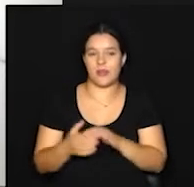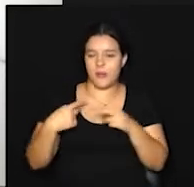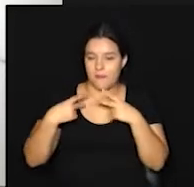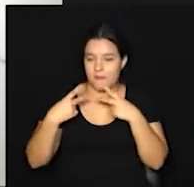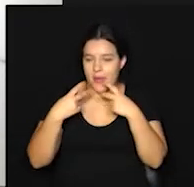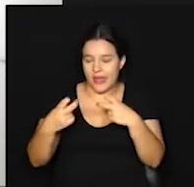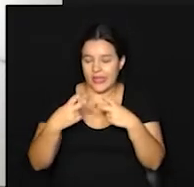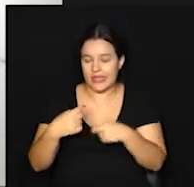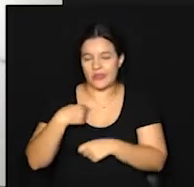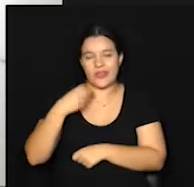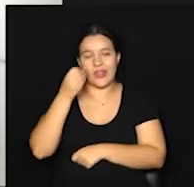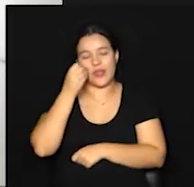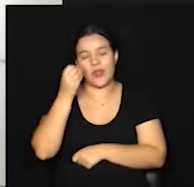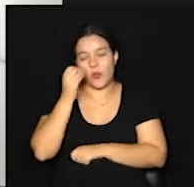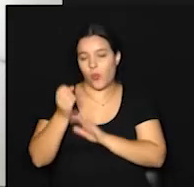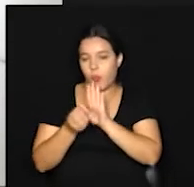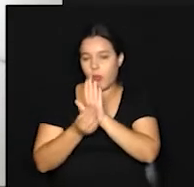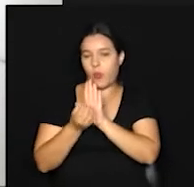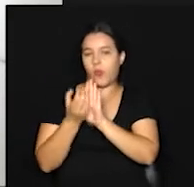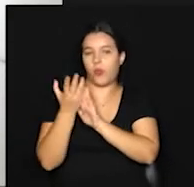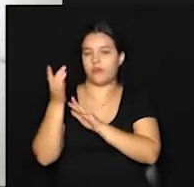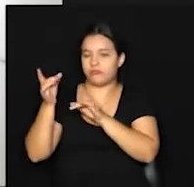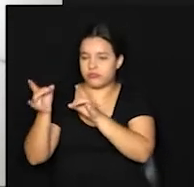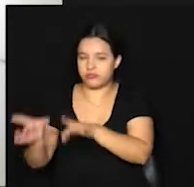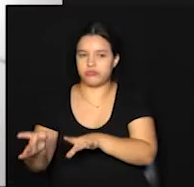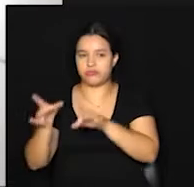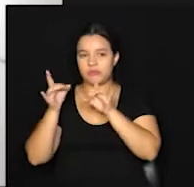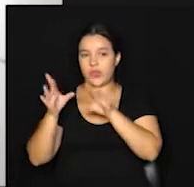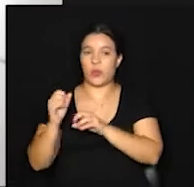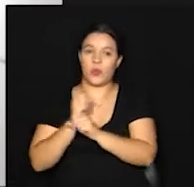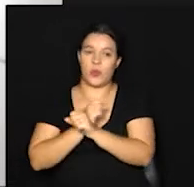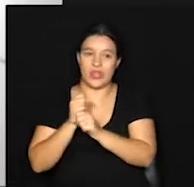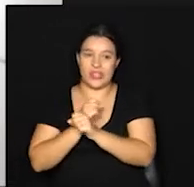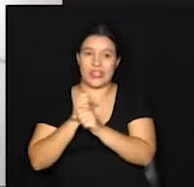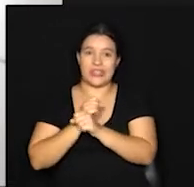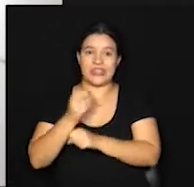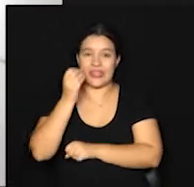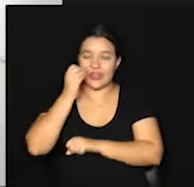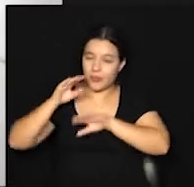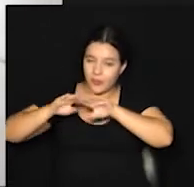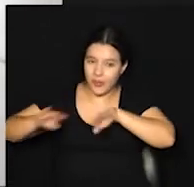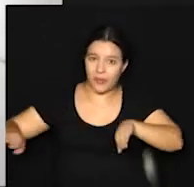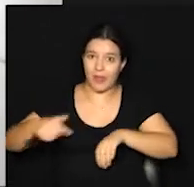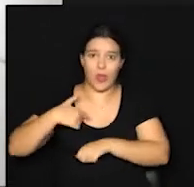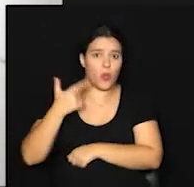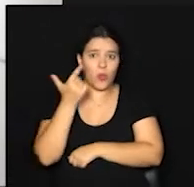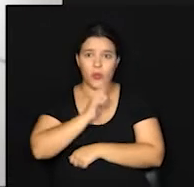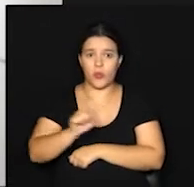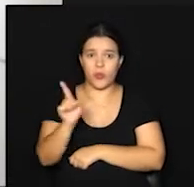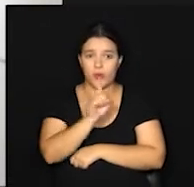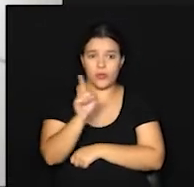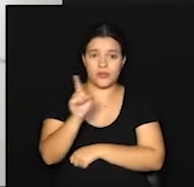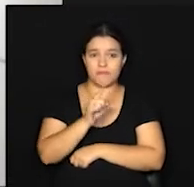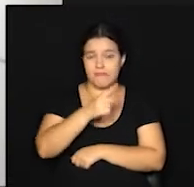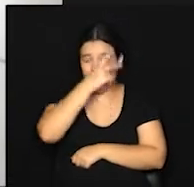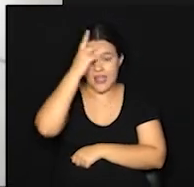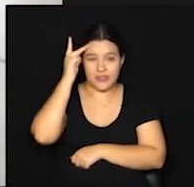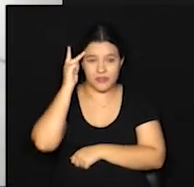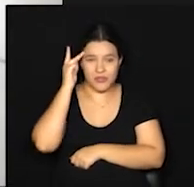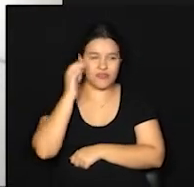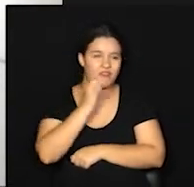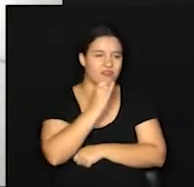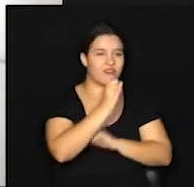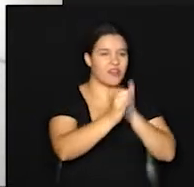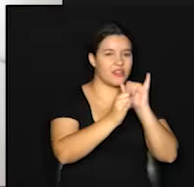por muitas vezes, né? Igual eu disse, eu fiquei muitos anos tentando me separar e eu não conseguia. E as pessoas não entendem. Quando eu